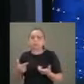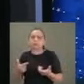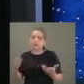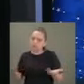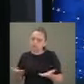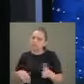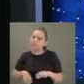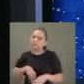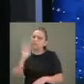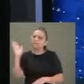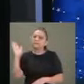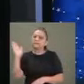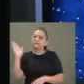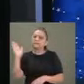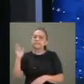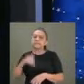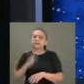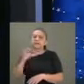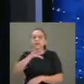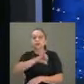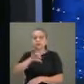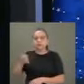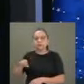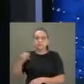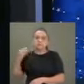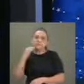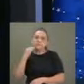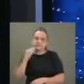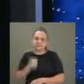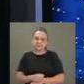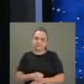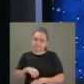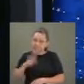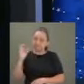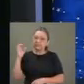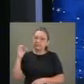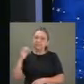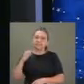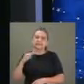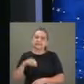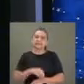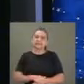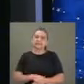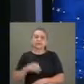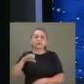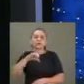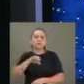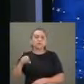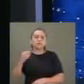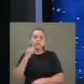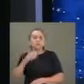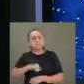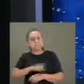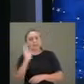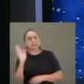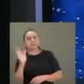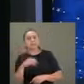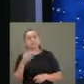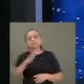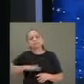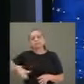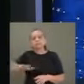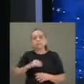a 99 milhões parte da mudança no mercado de trabalho